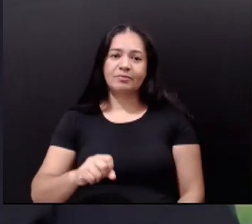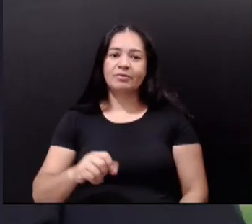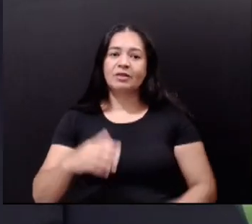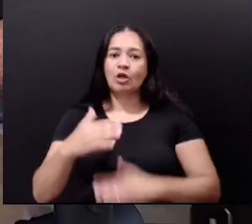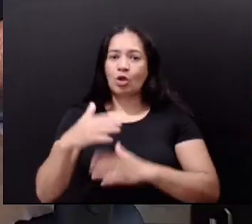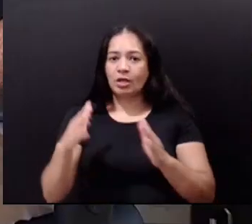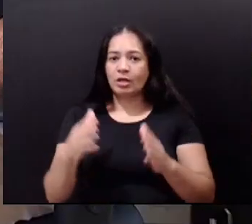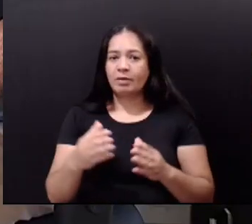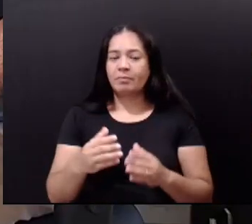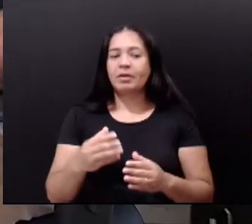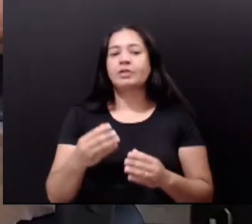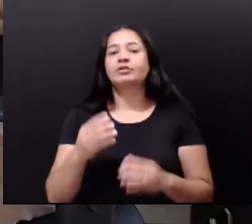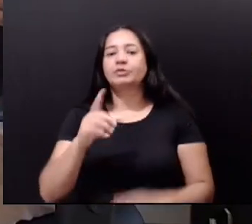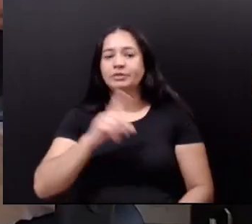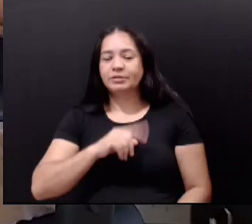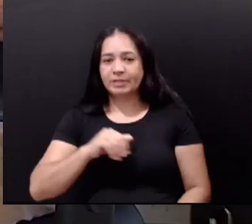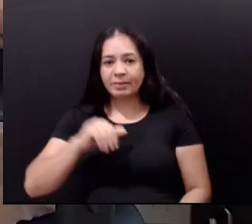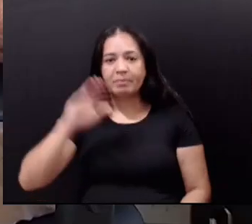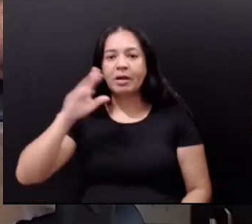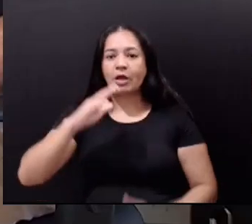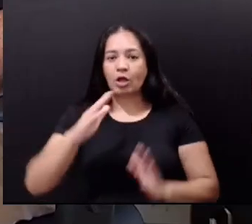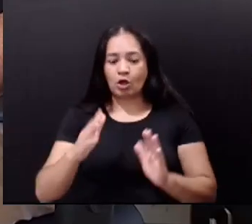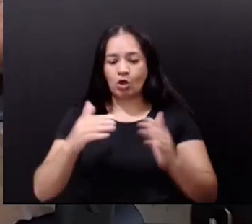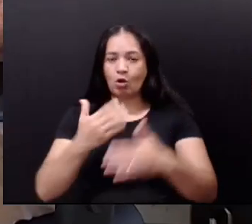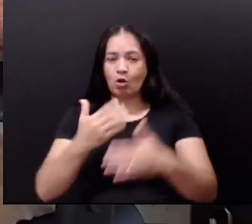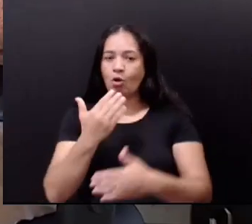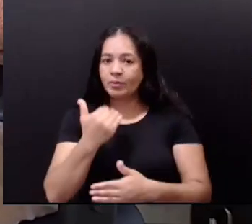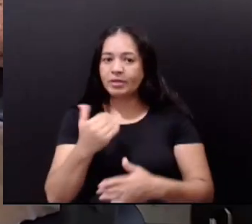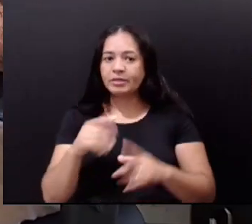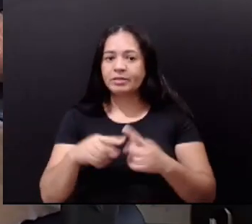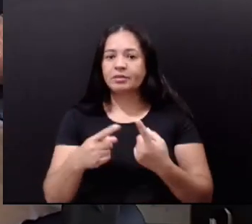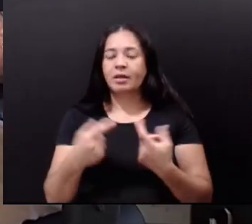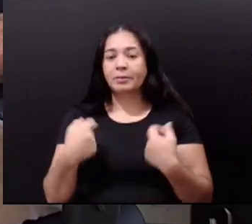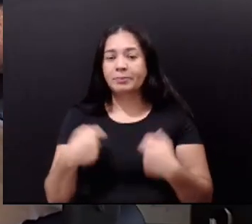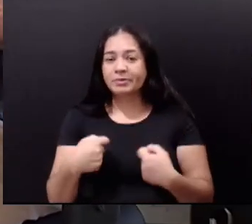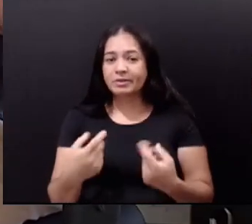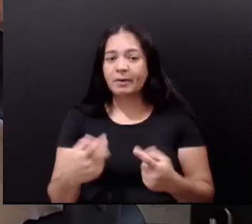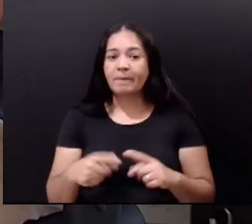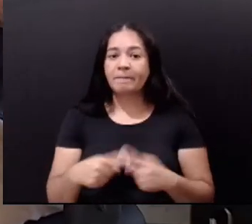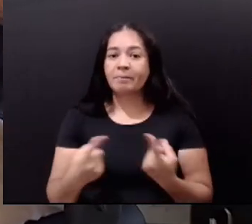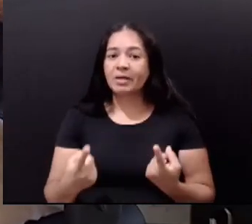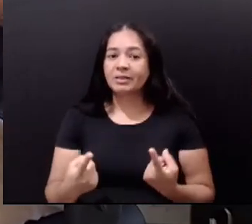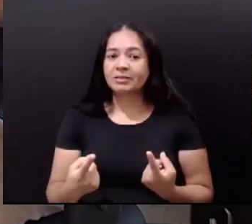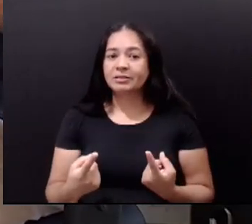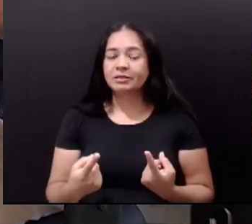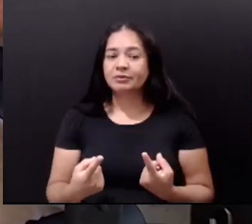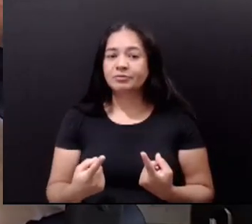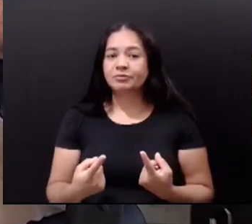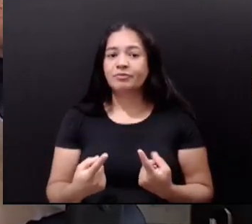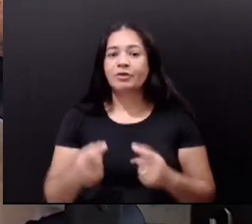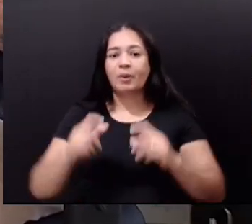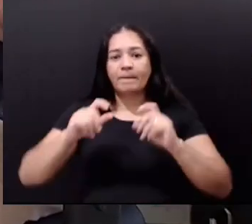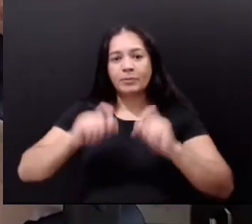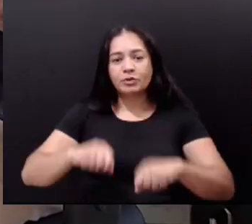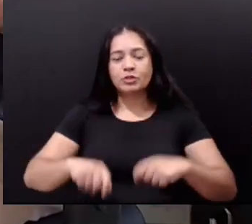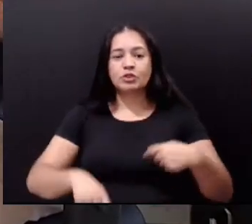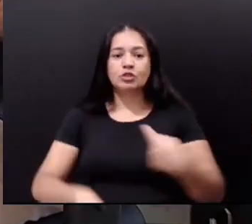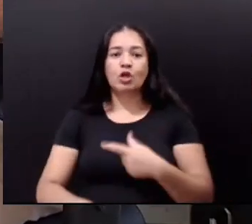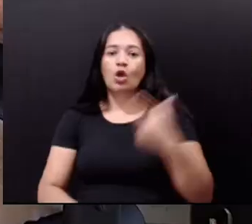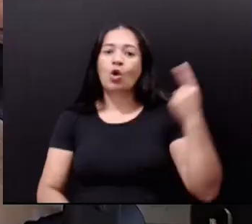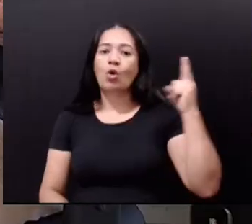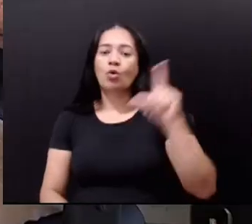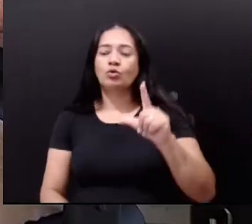comunidades que isso é muito, muito necessário. Então, quanto possível a gente conseguir ter a arrecadação, a gente